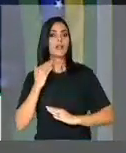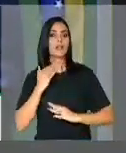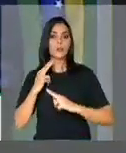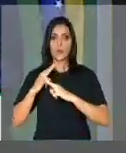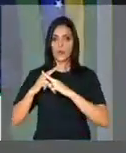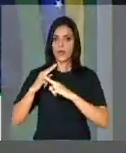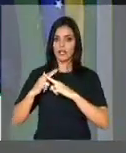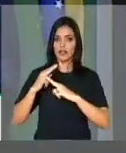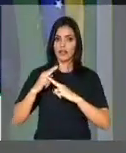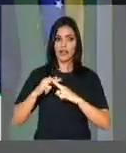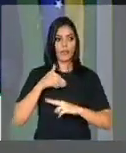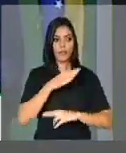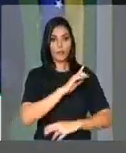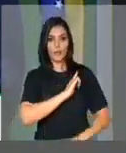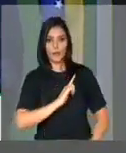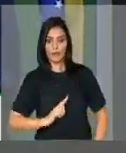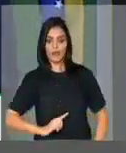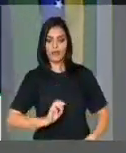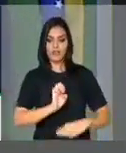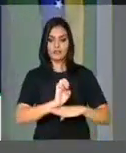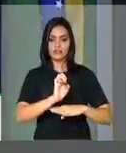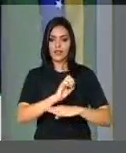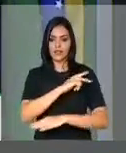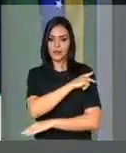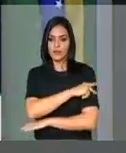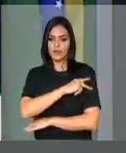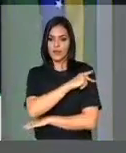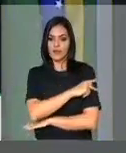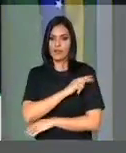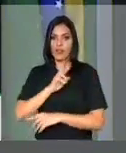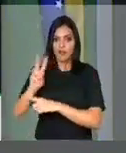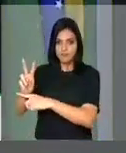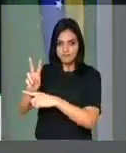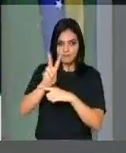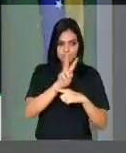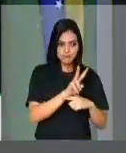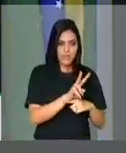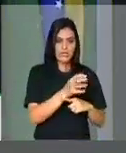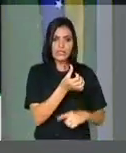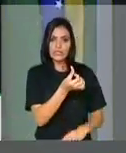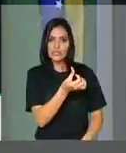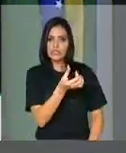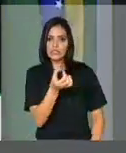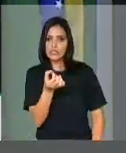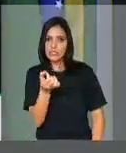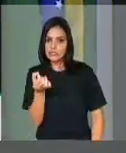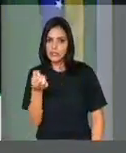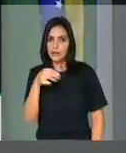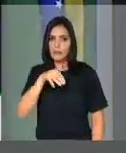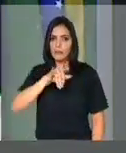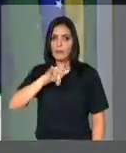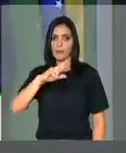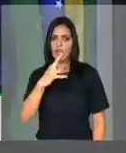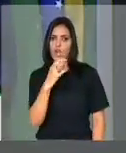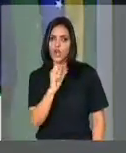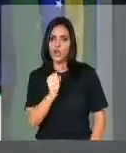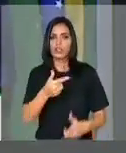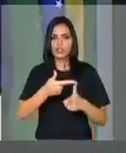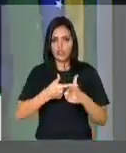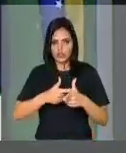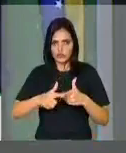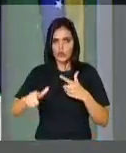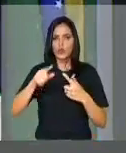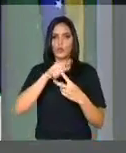Estado. O empréstimo, originalmente de 600 milhões,